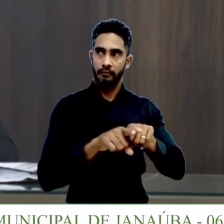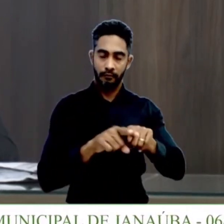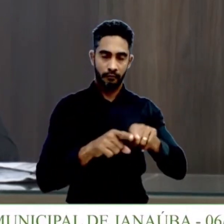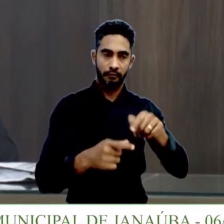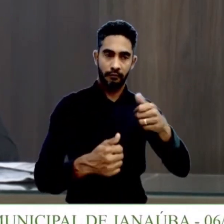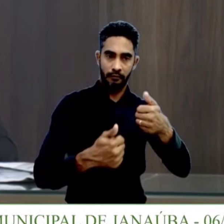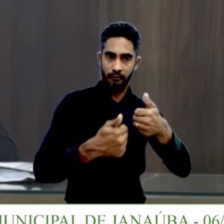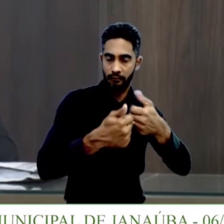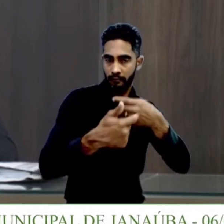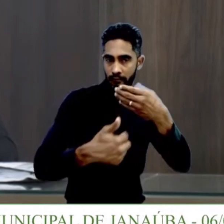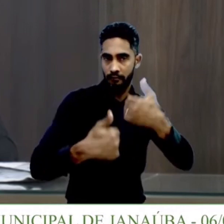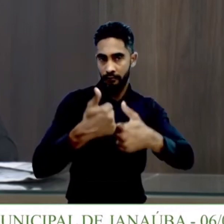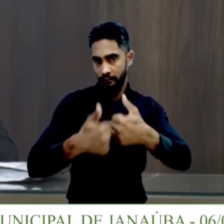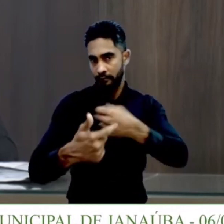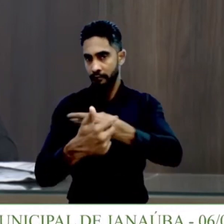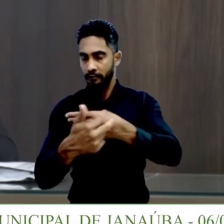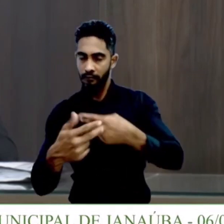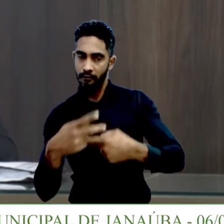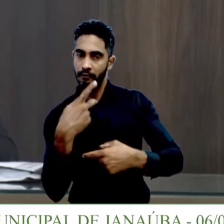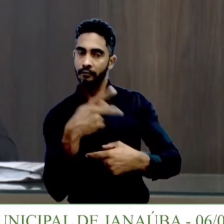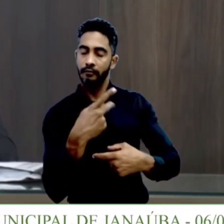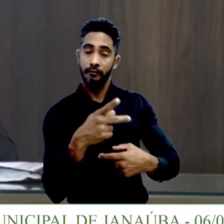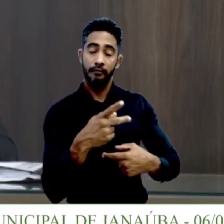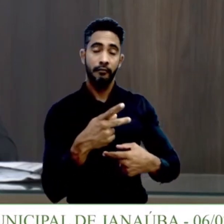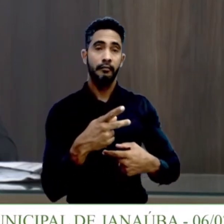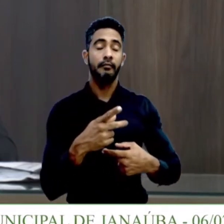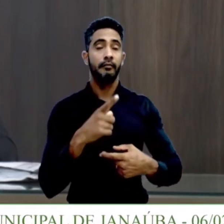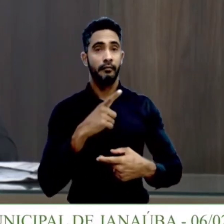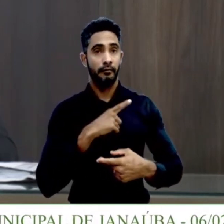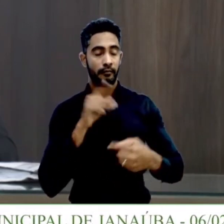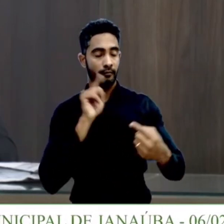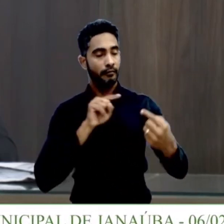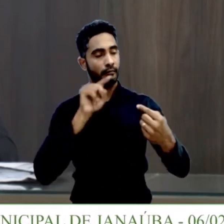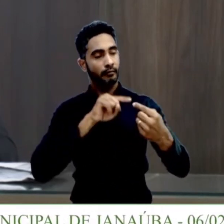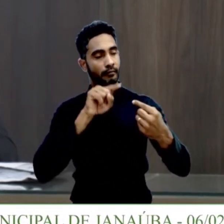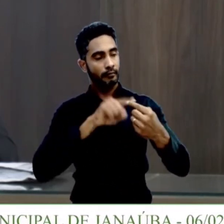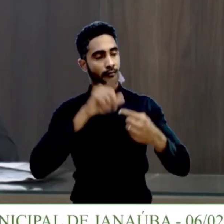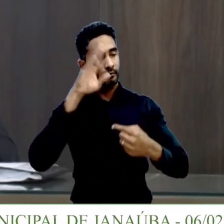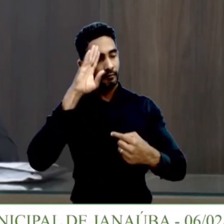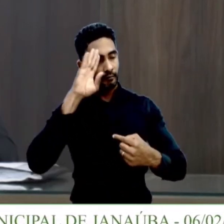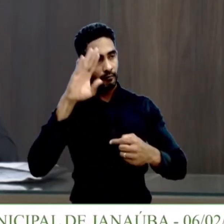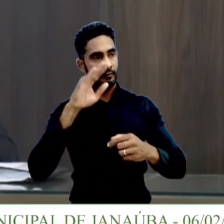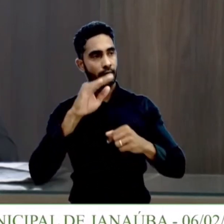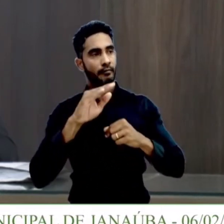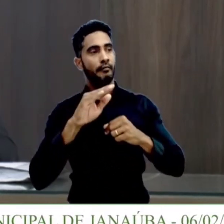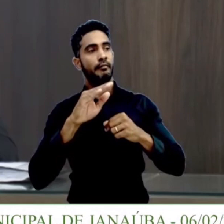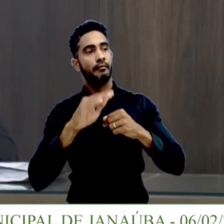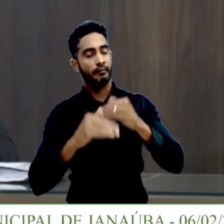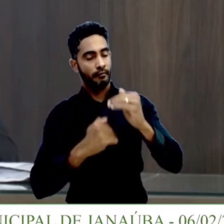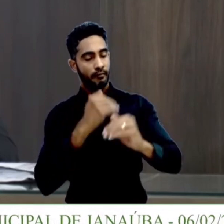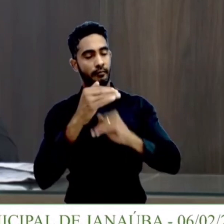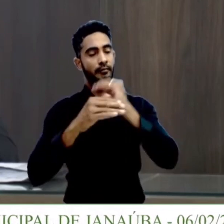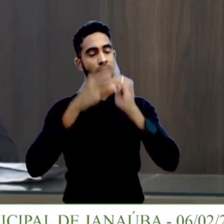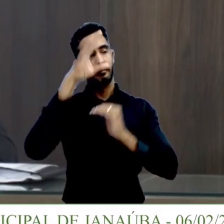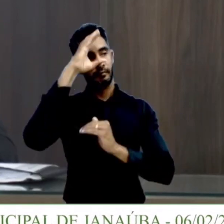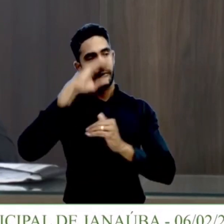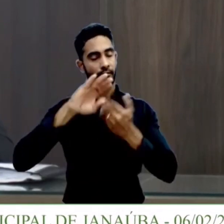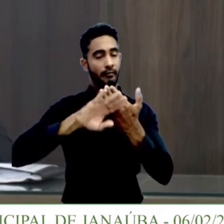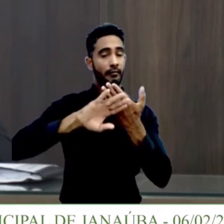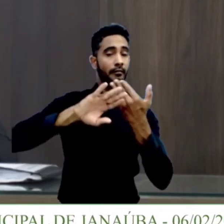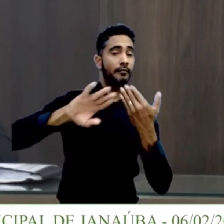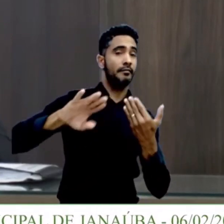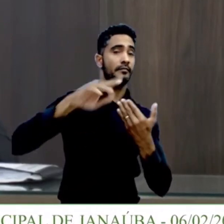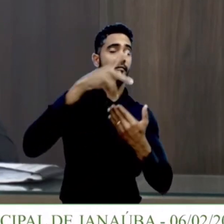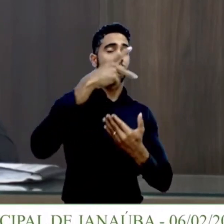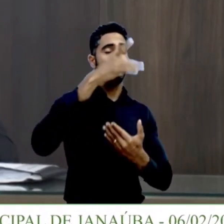esportivas organizadas pelo Toninho Biriba, do Rio Novo, têm como objetivo principal promover a cidadania e afastar os jovens do convívio